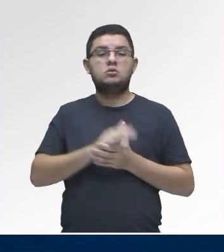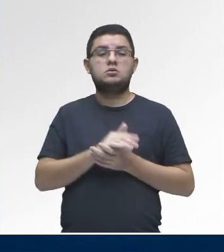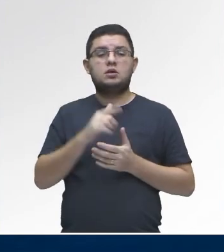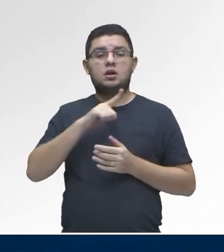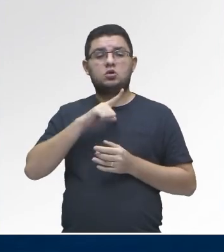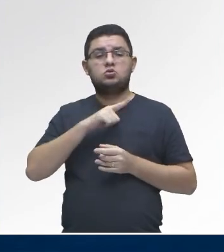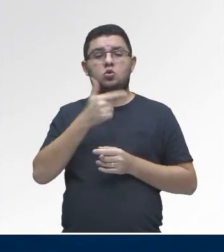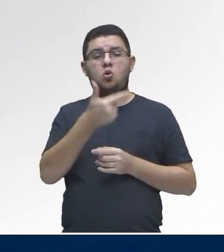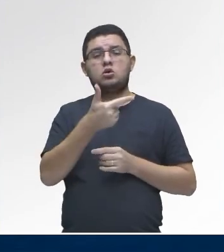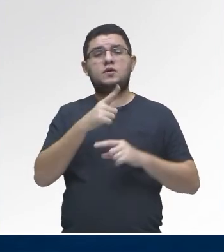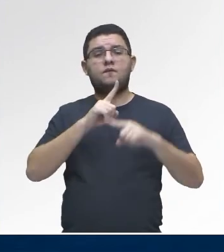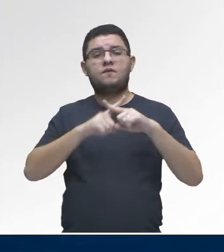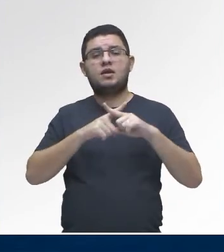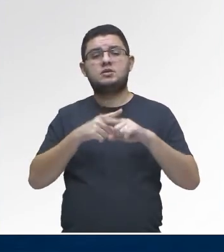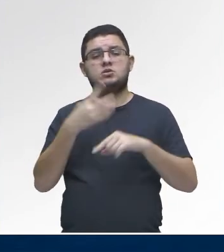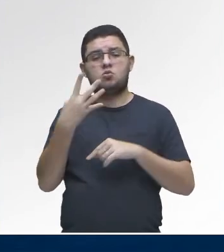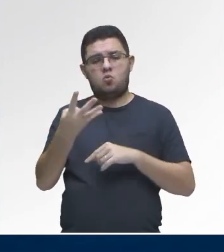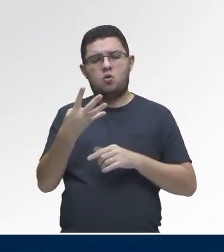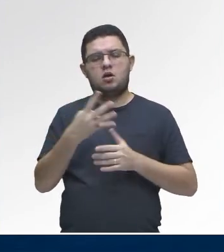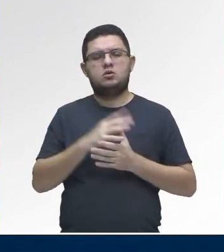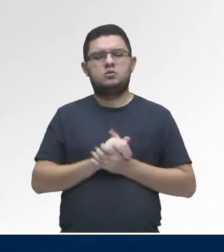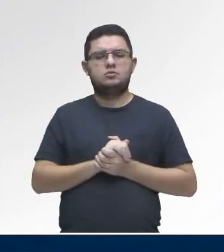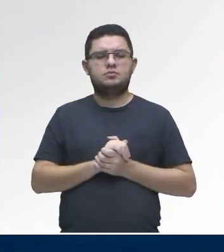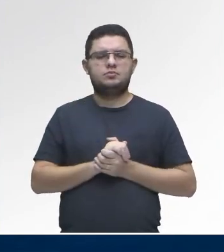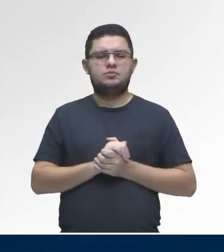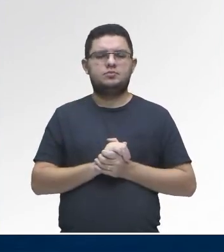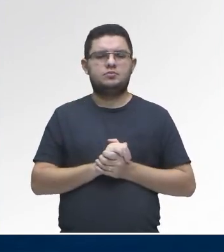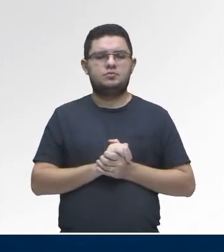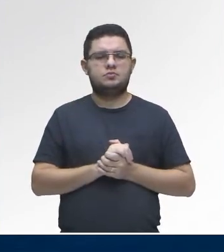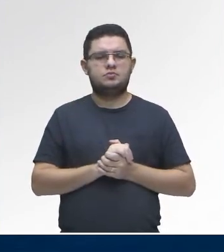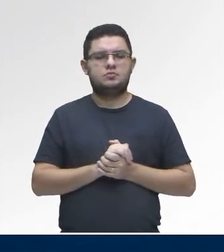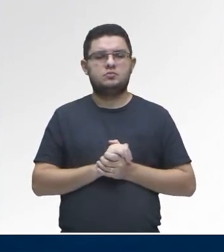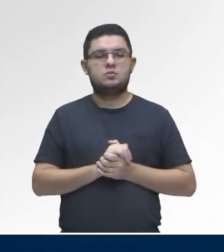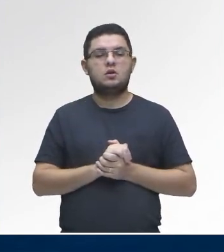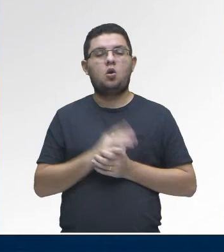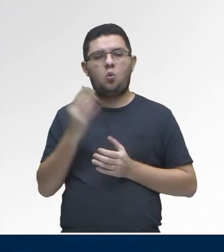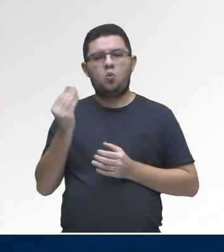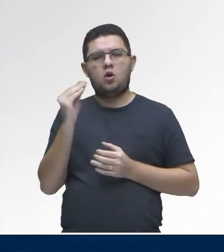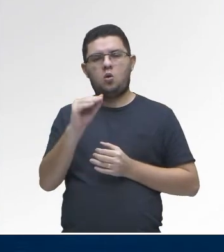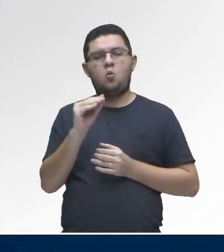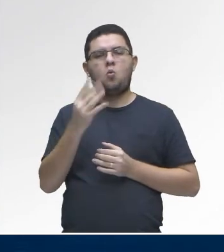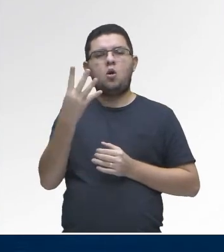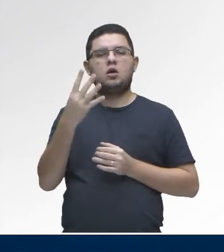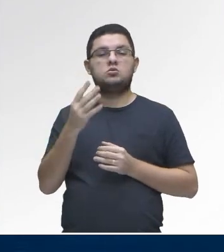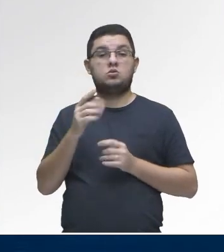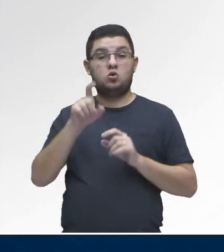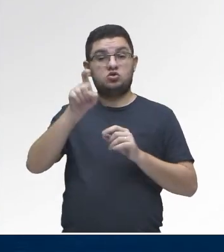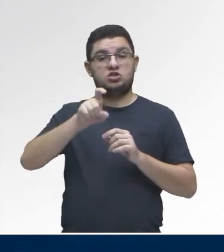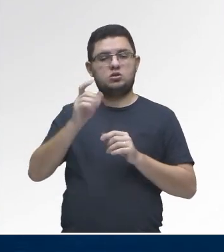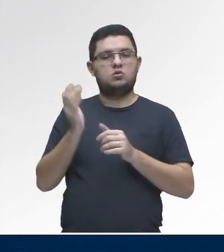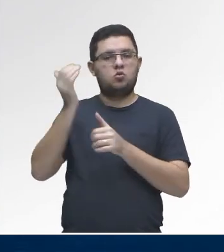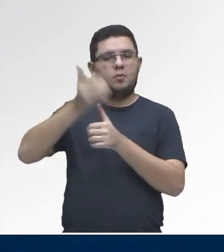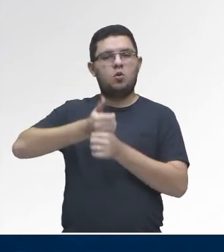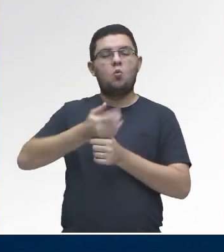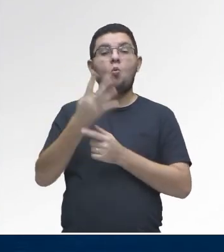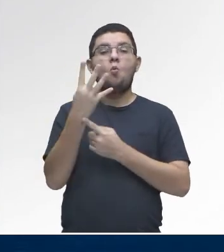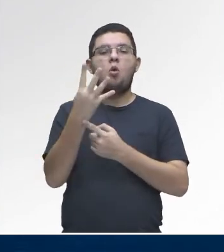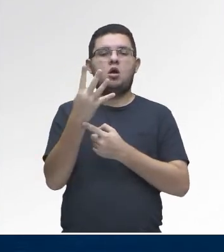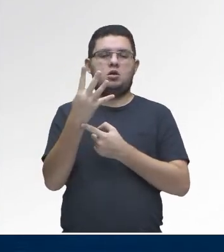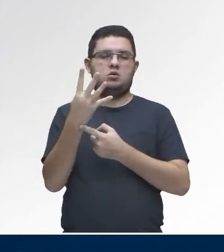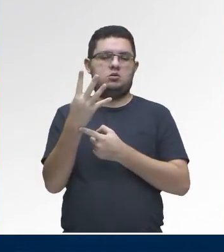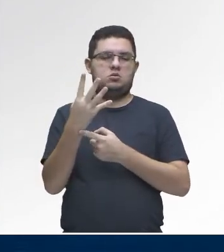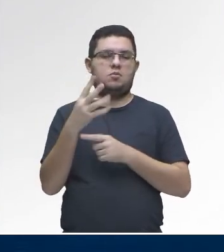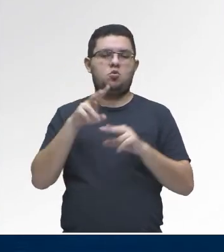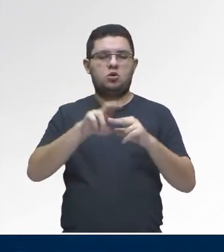2 vezes o 4. Olha só, coloquei o 4 no lugar do x. Por quê? Porque é o